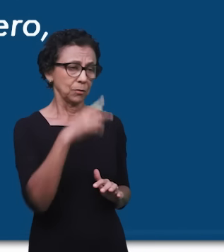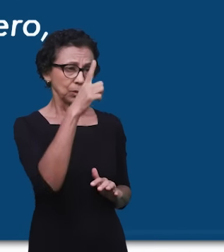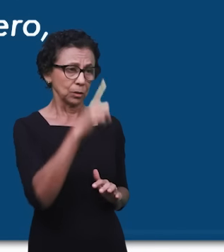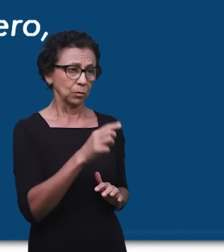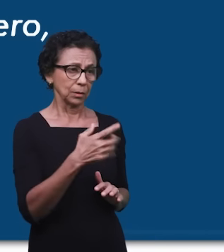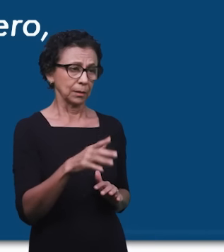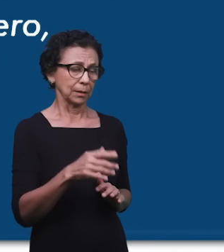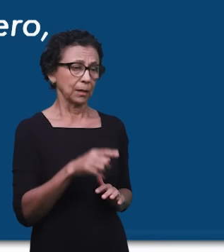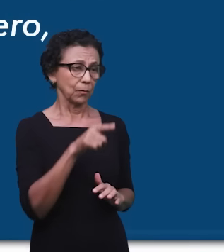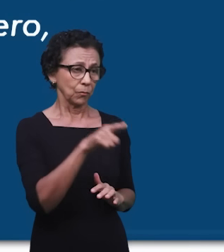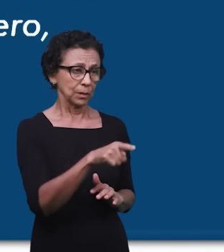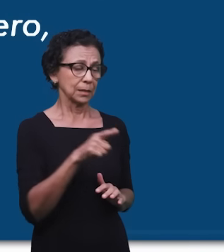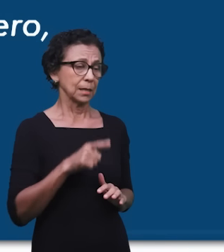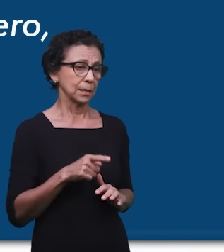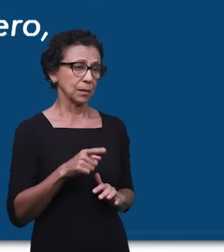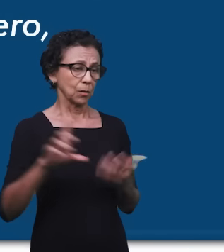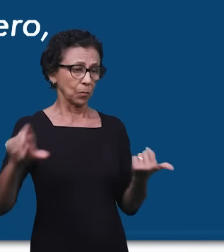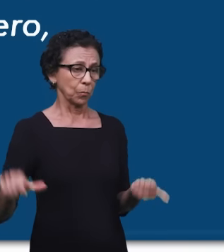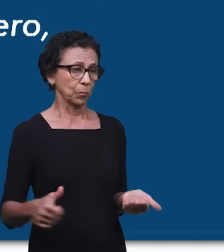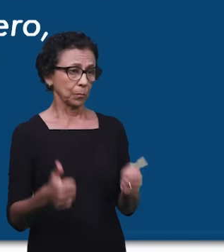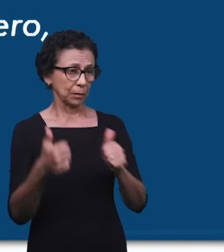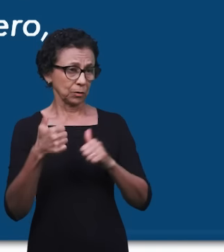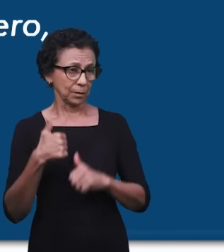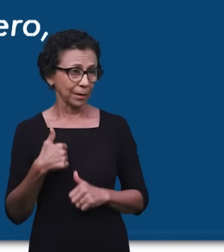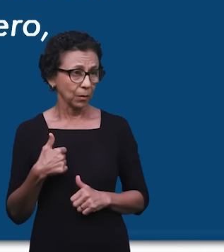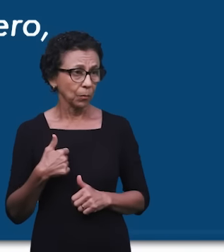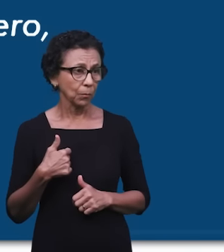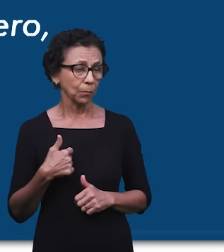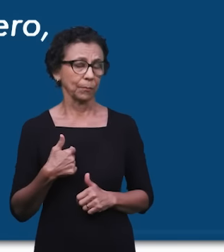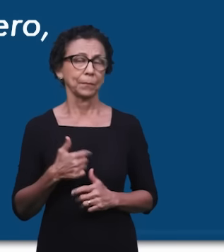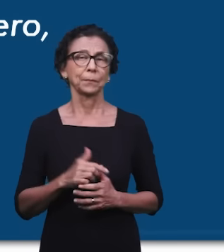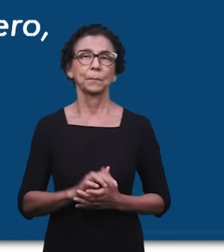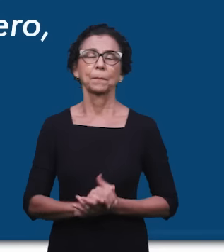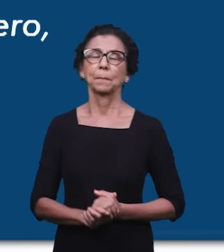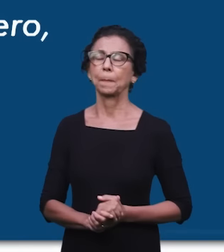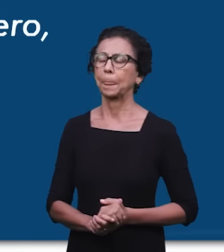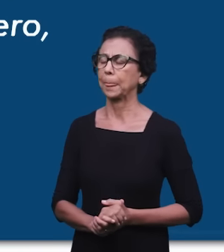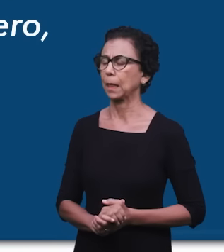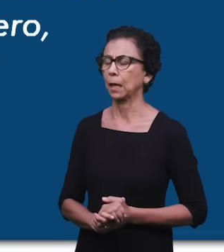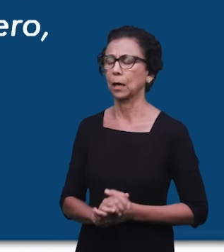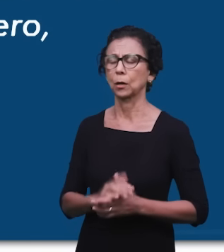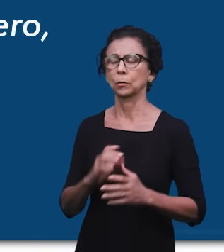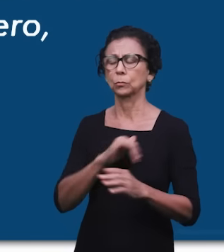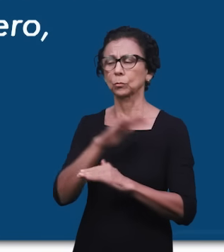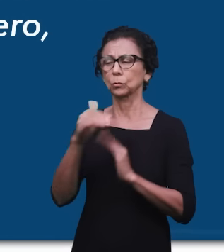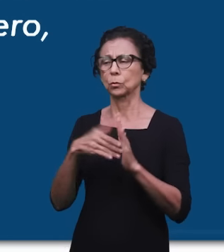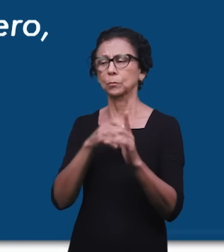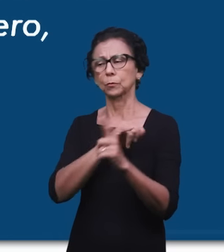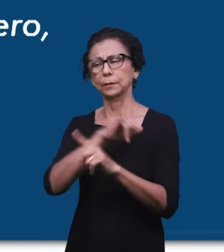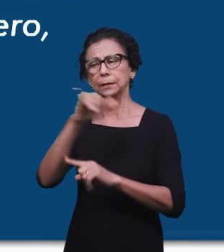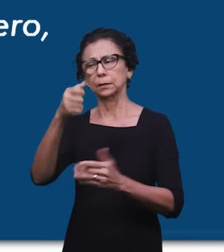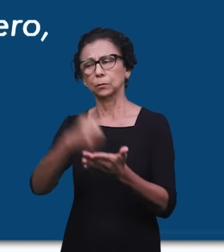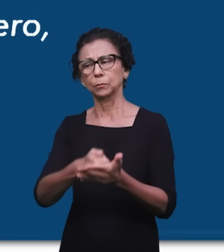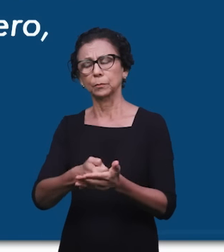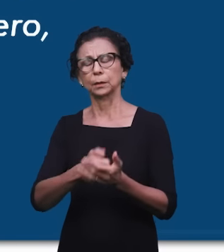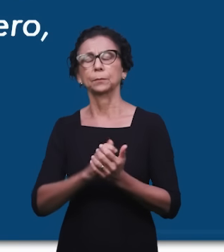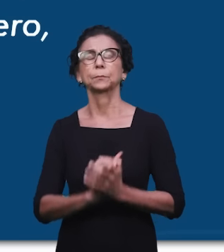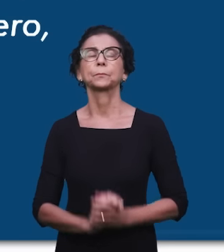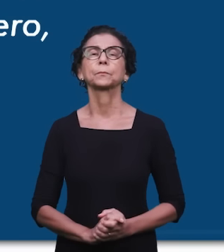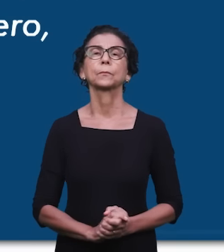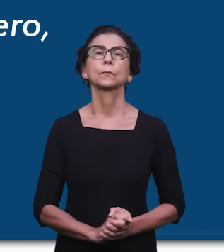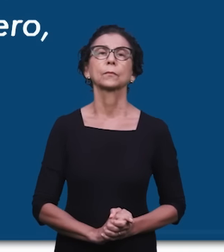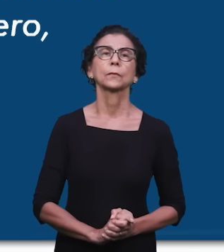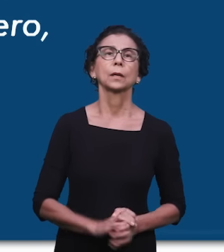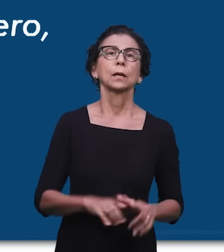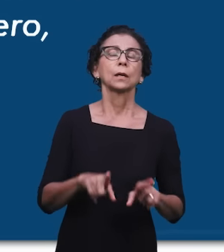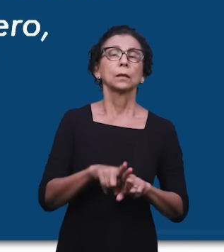ele fala ali a todos aqueles que estavam ao seu lado, lá no Sermão da Montanha, ele disse assim, olha, eu não vim